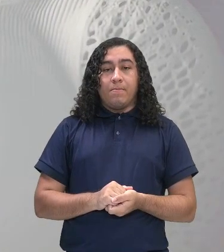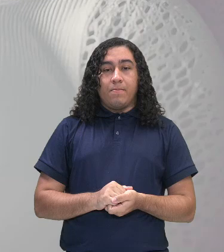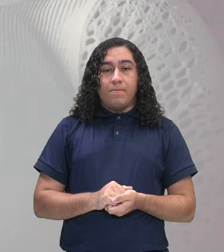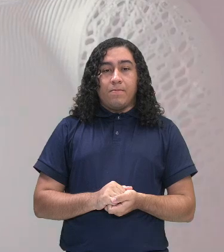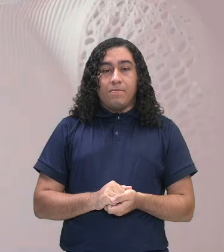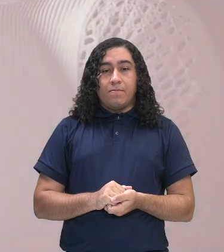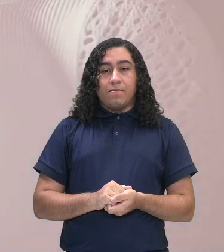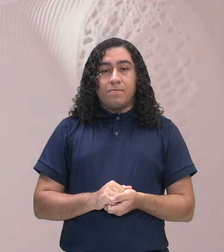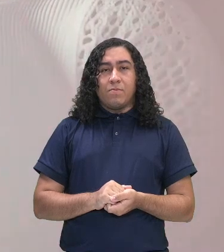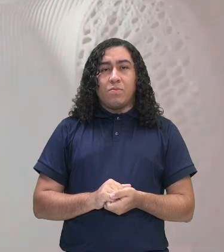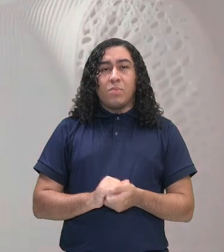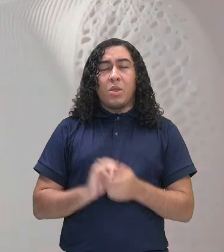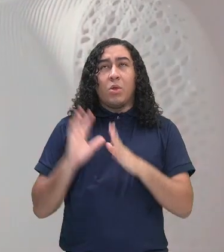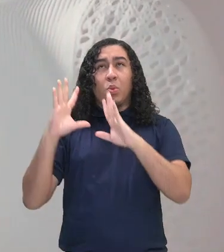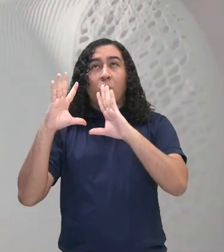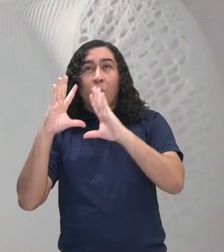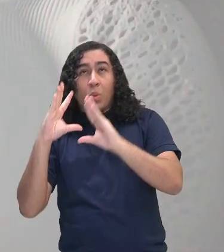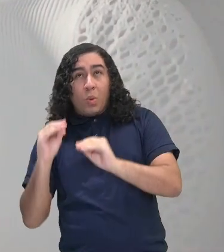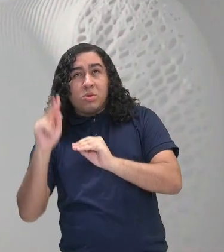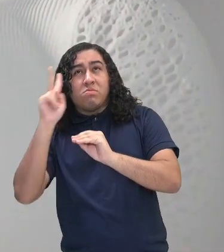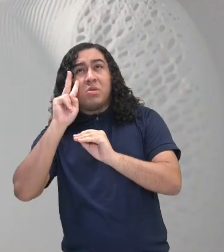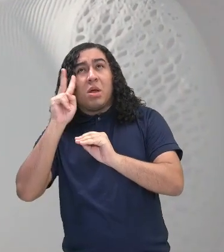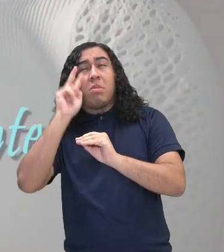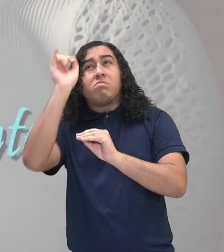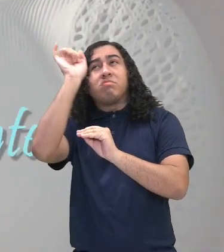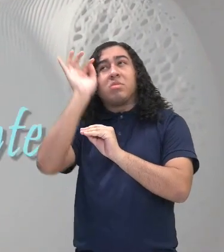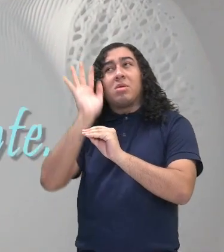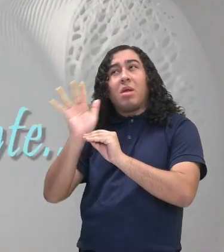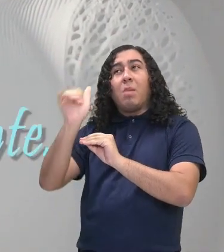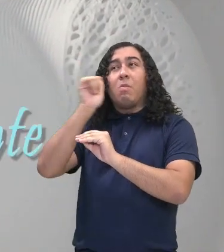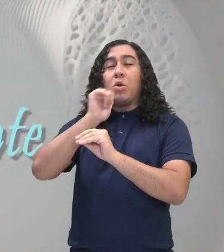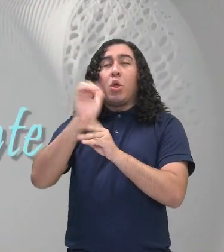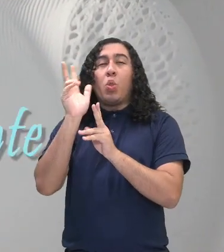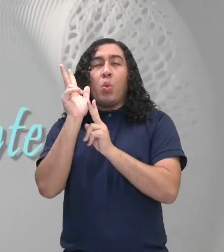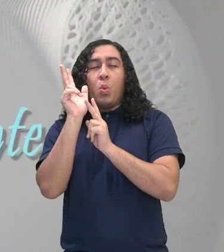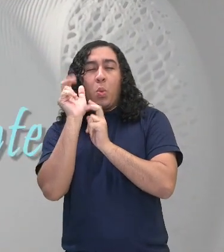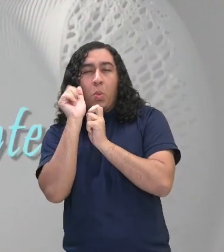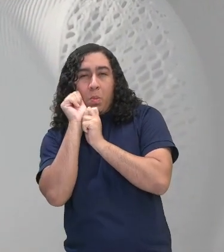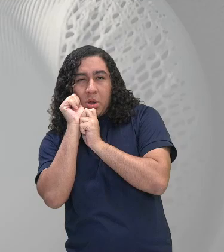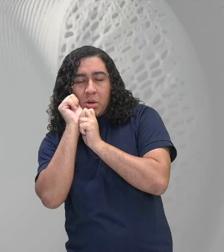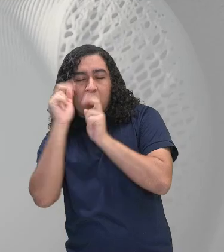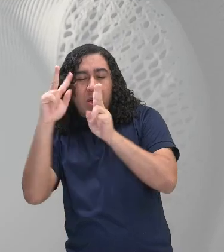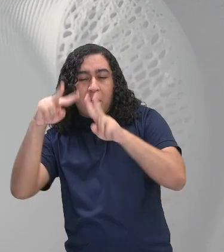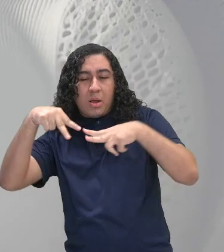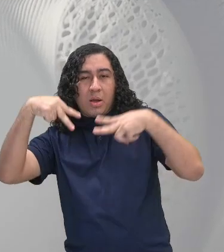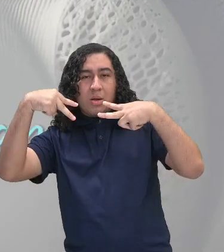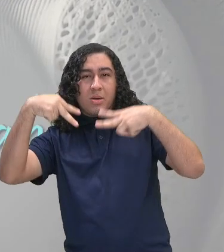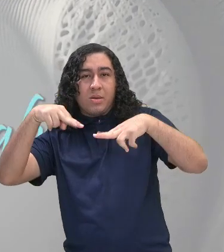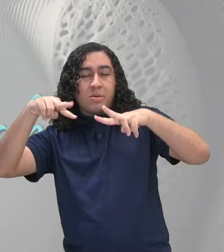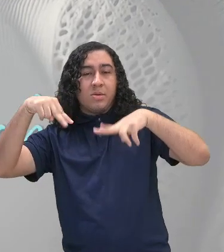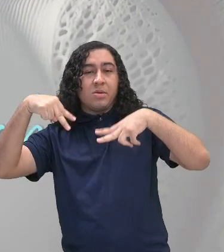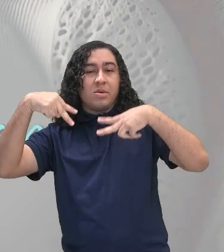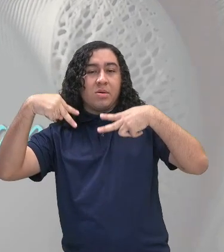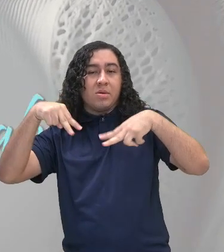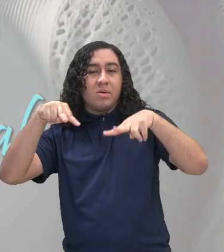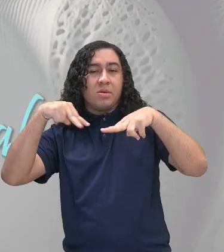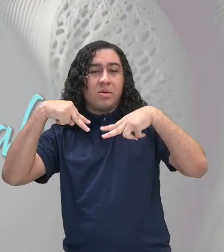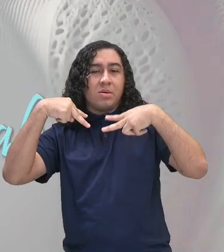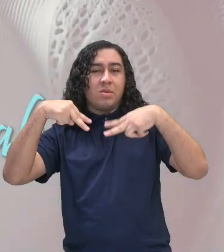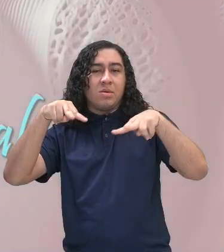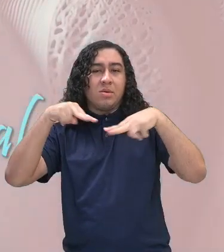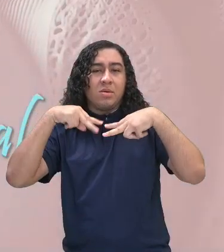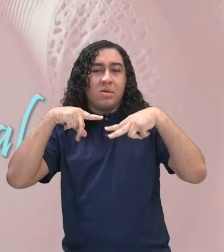Uma noite, eu me lembro, ela dormia numa rede encostada molemente, quase aberto o